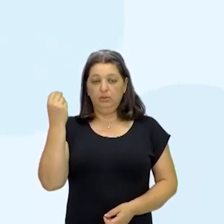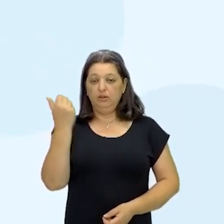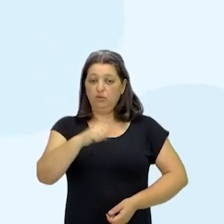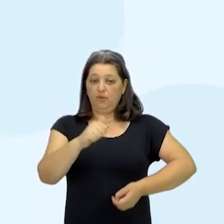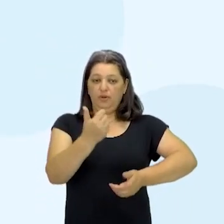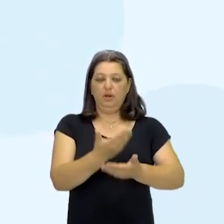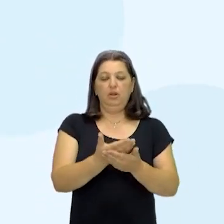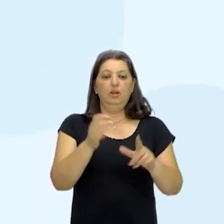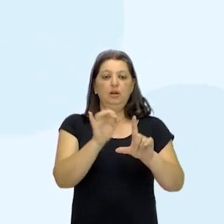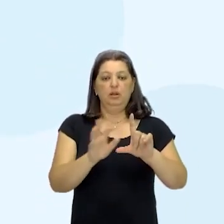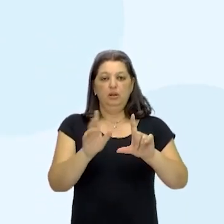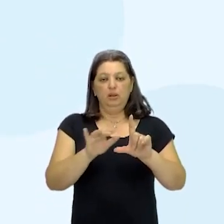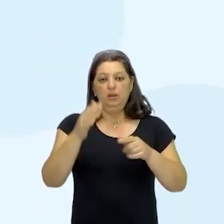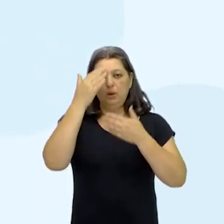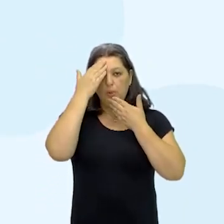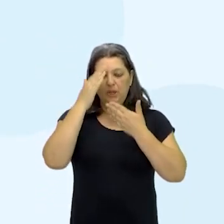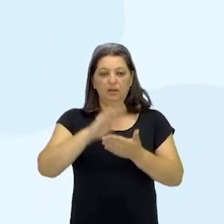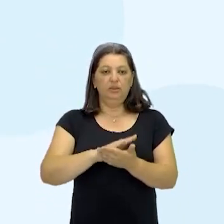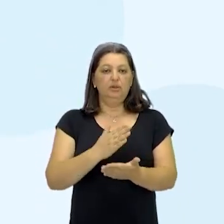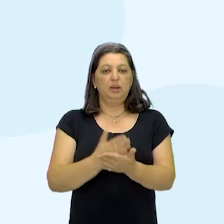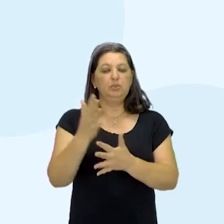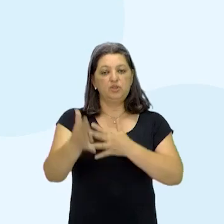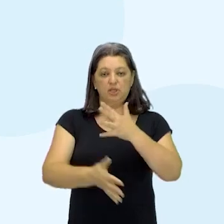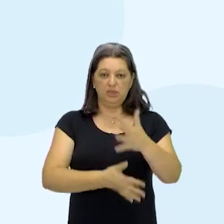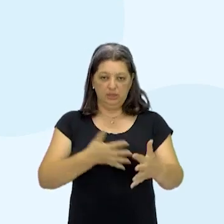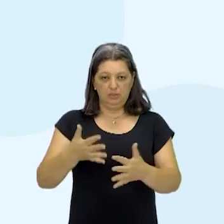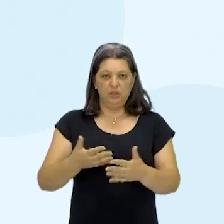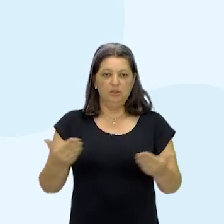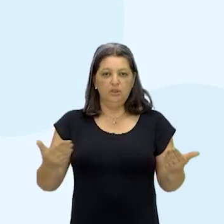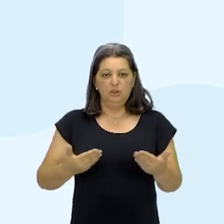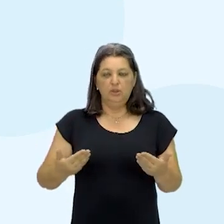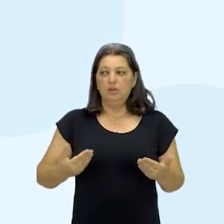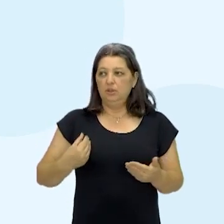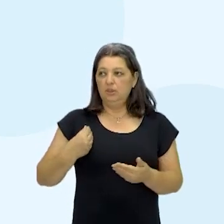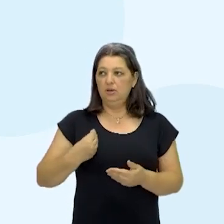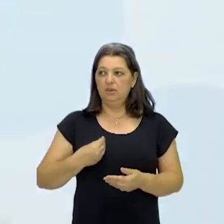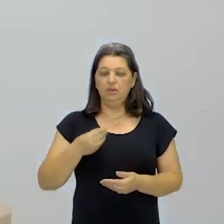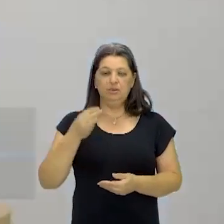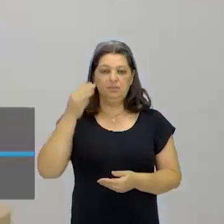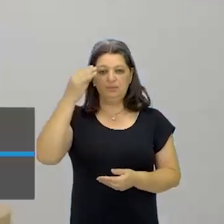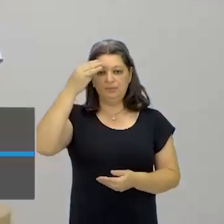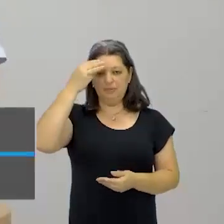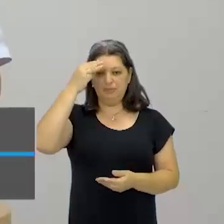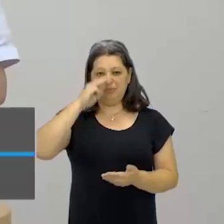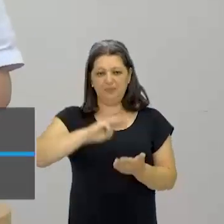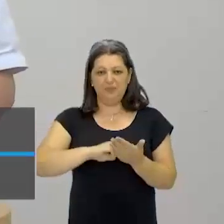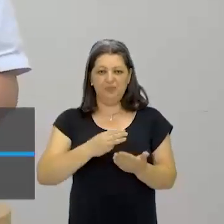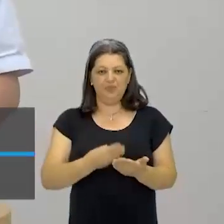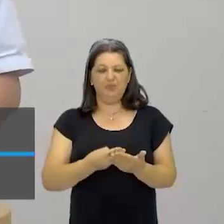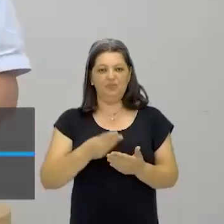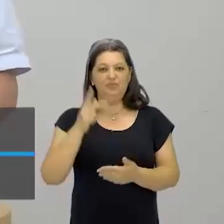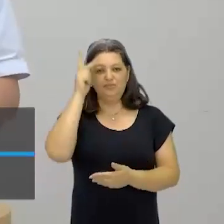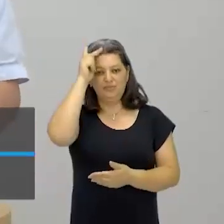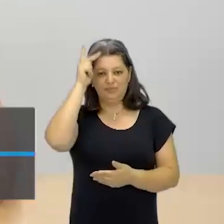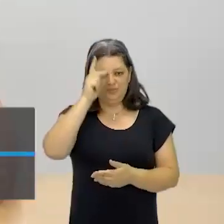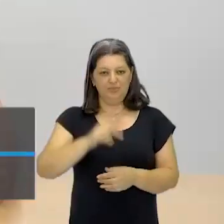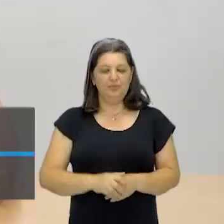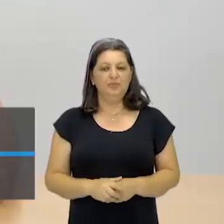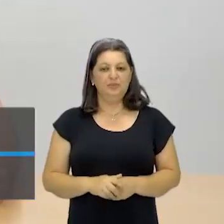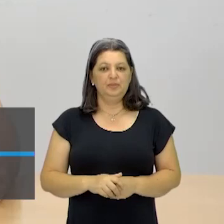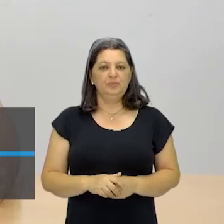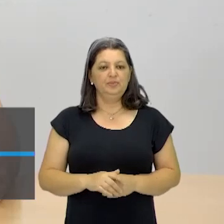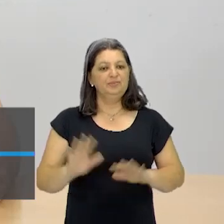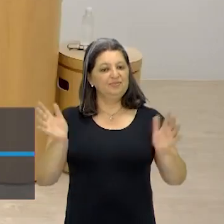tela para vocês. Obrigado aos intérpretes de Libras que estão lá hoje, Moésio e a Kátia. E, Ed, time to say goodbye.